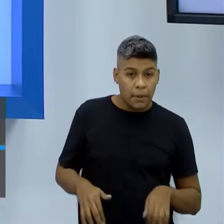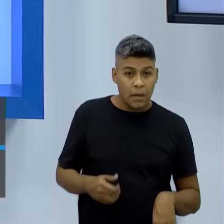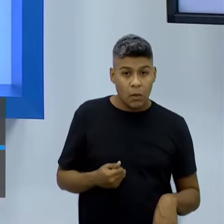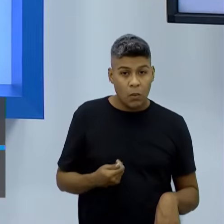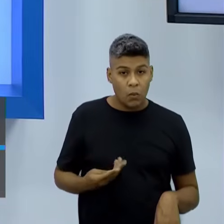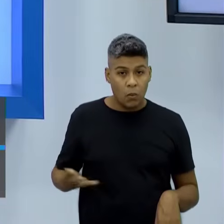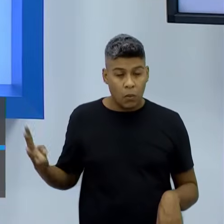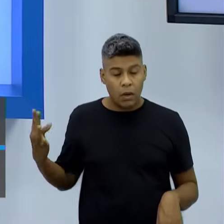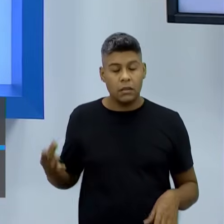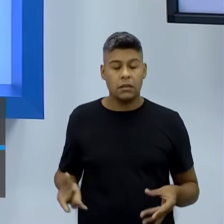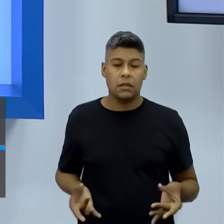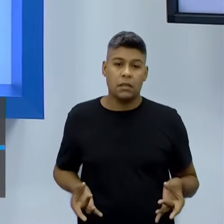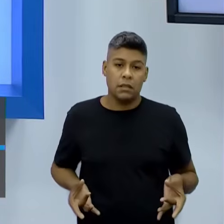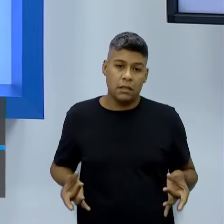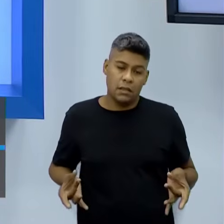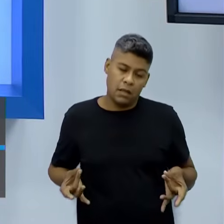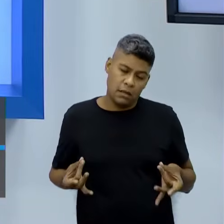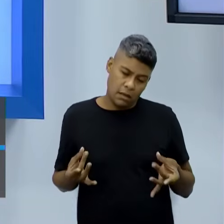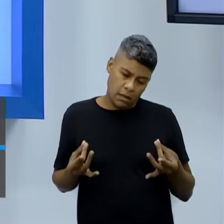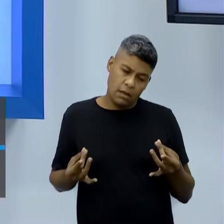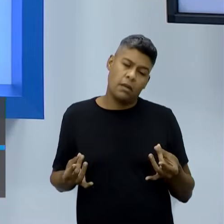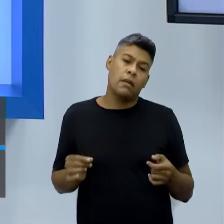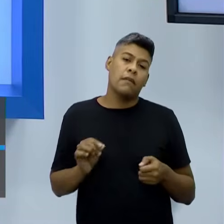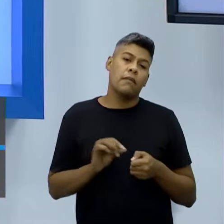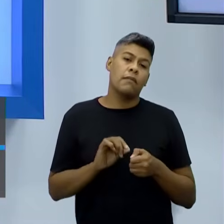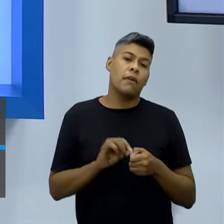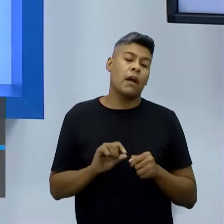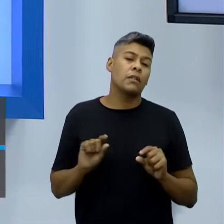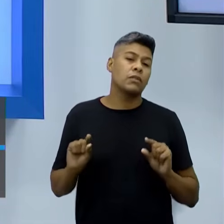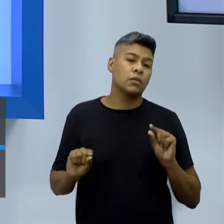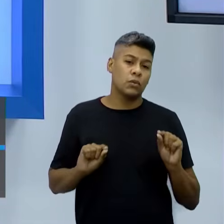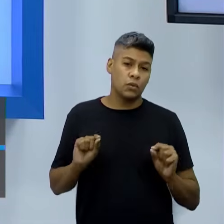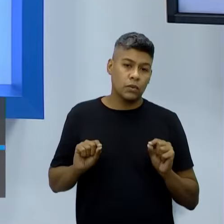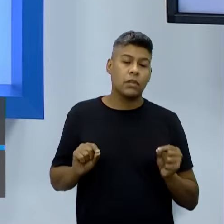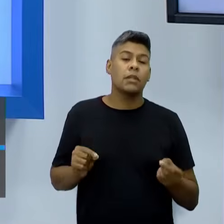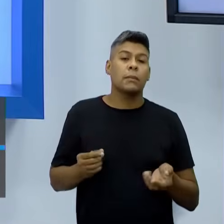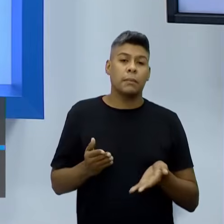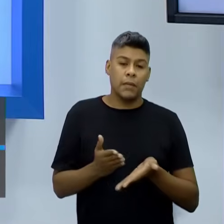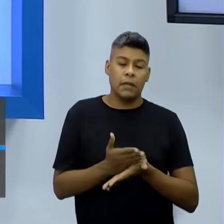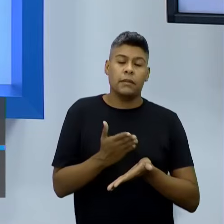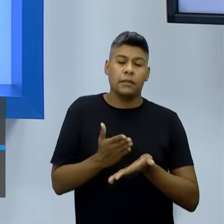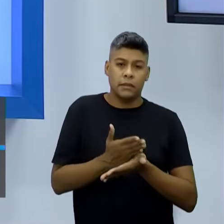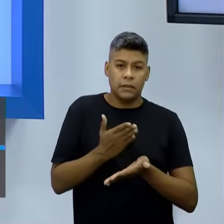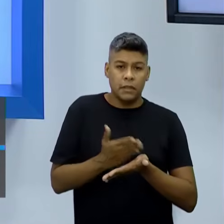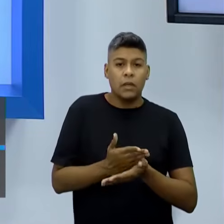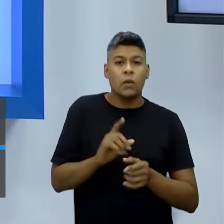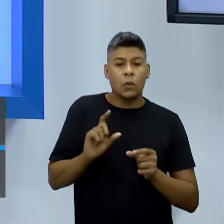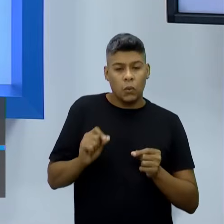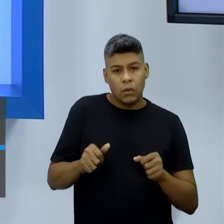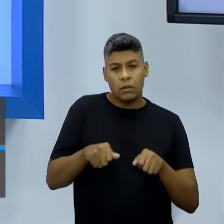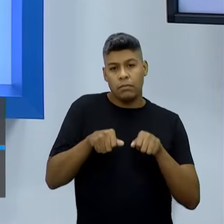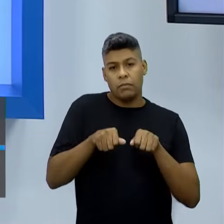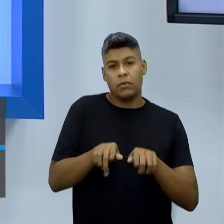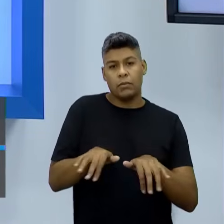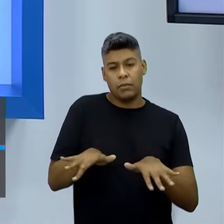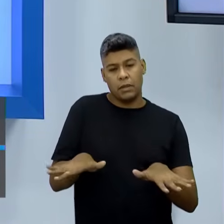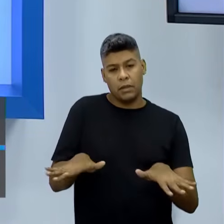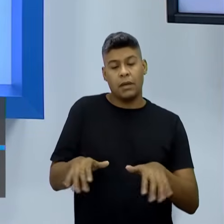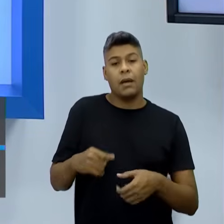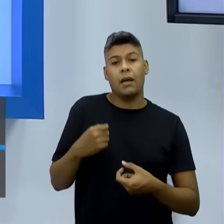de detalhes, vai fazer então com que esse diário de bordo seja aí publicado, e